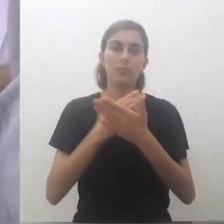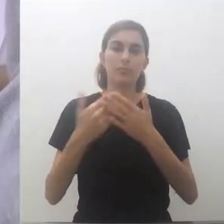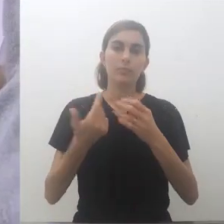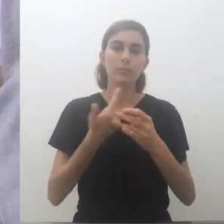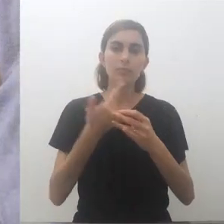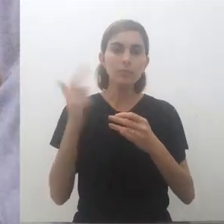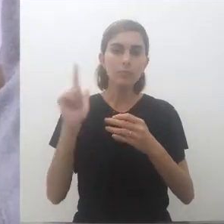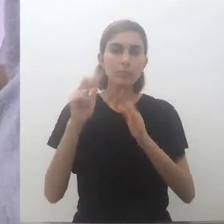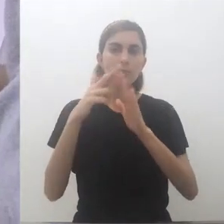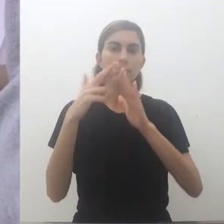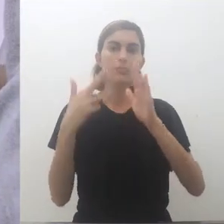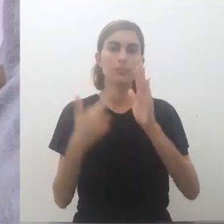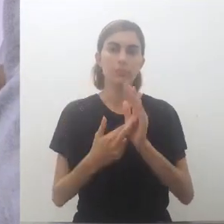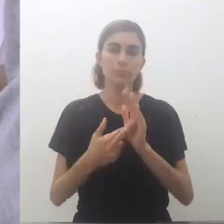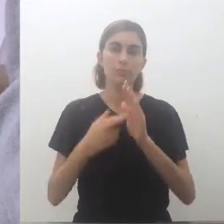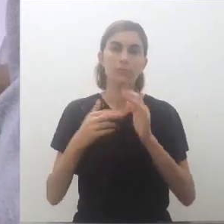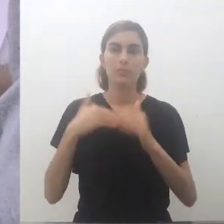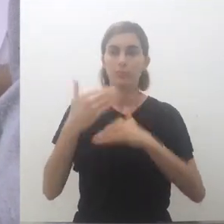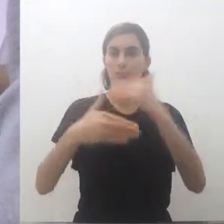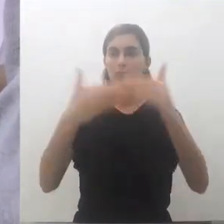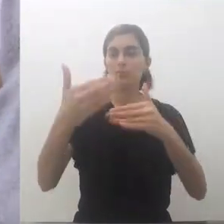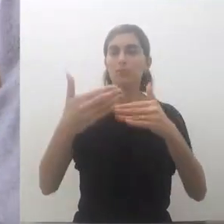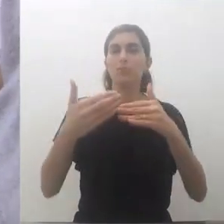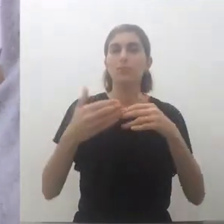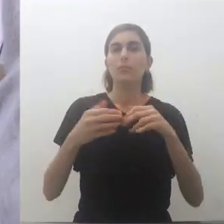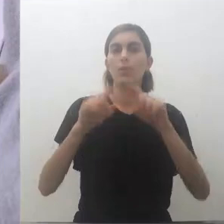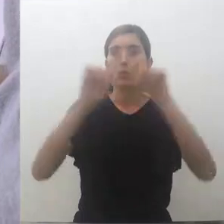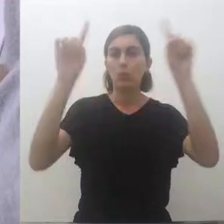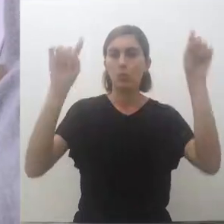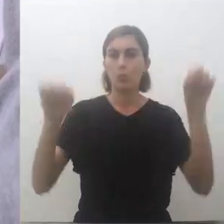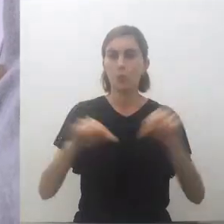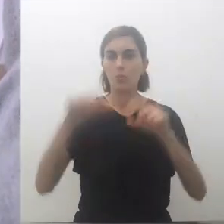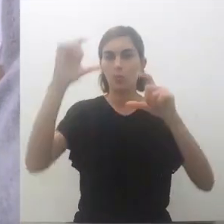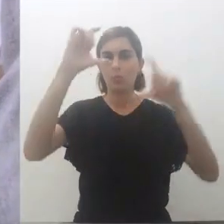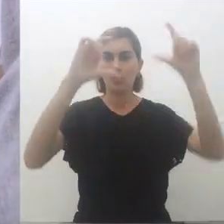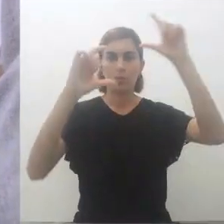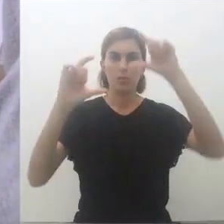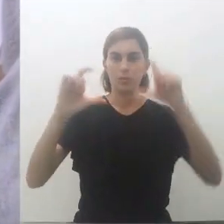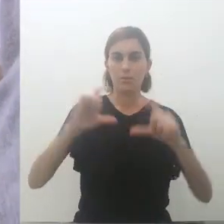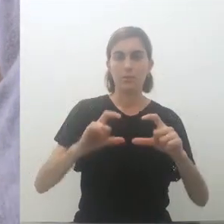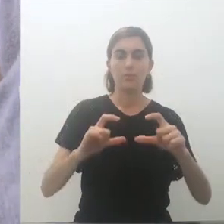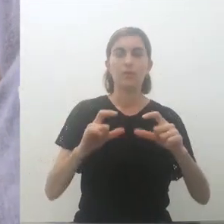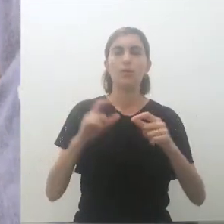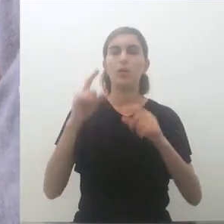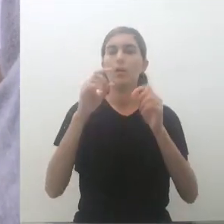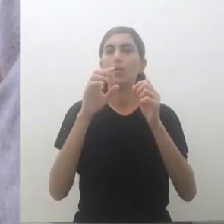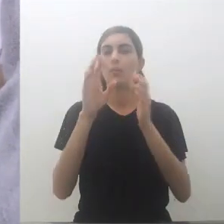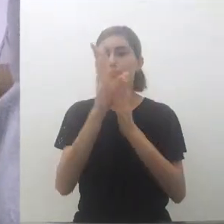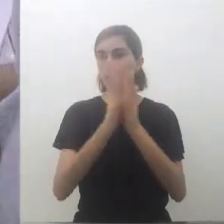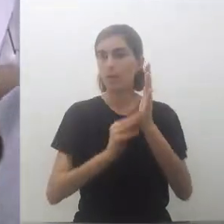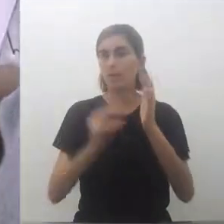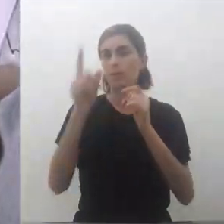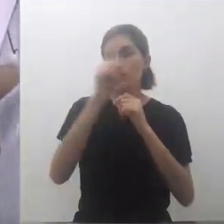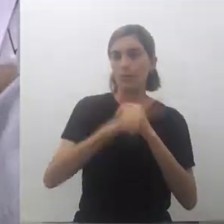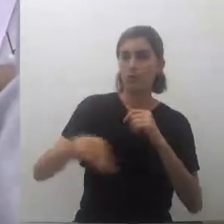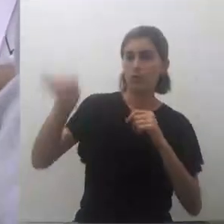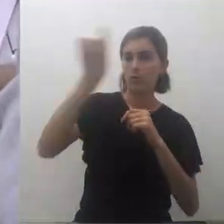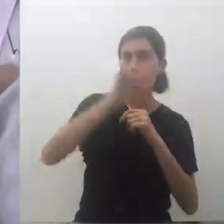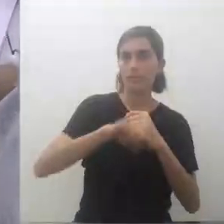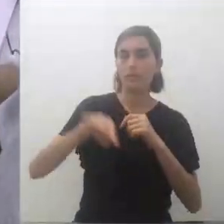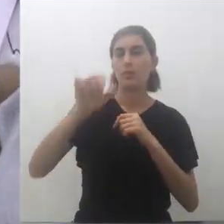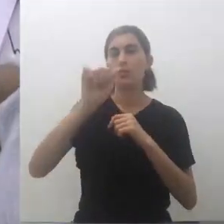de proporção e de enquadramento com base na espiral áurea ou na seção áurea. Se